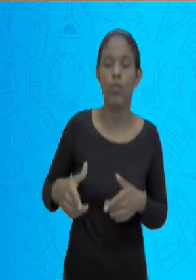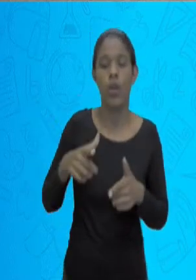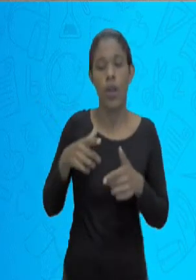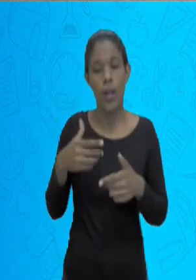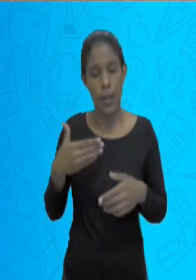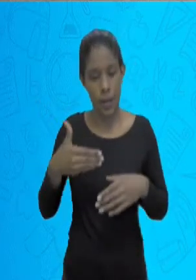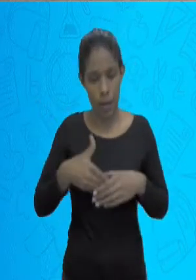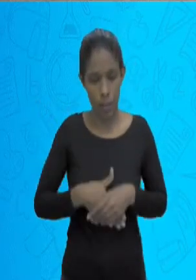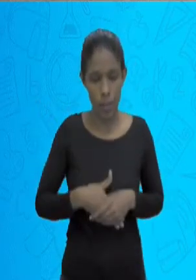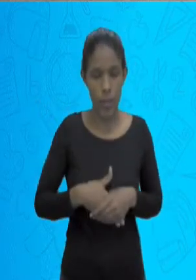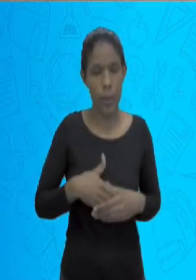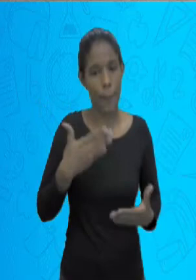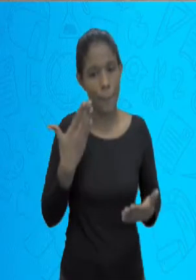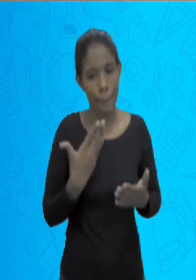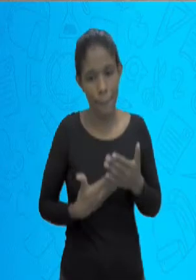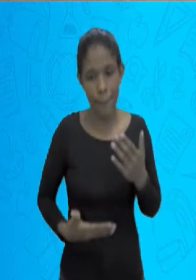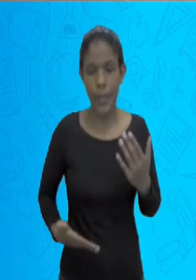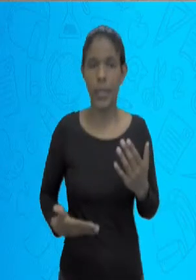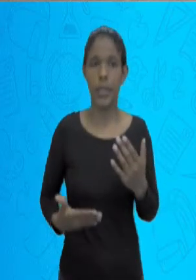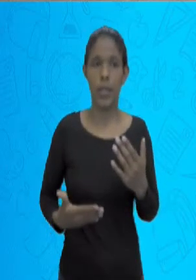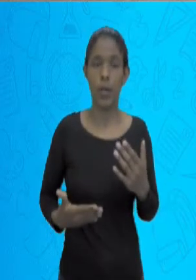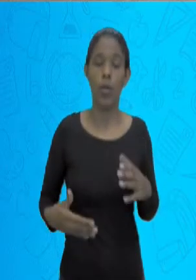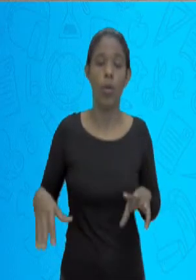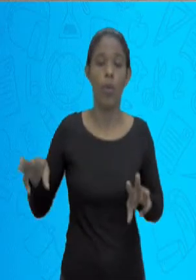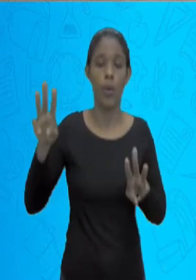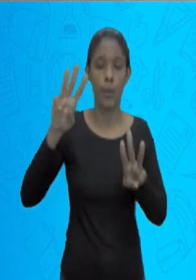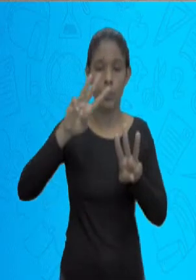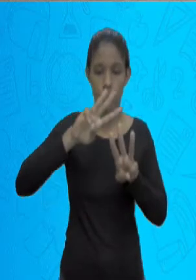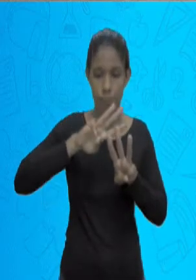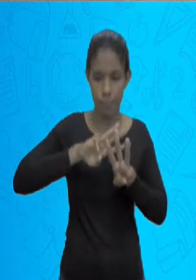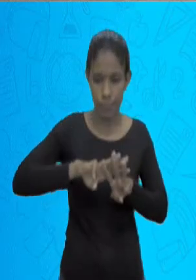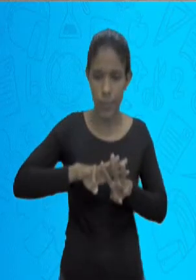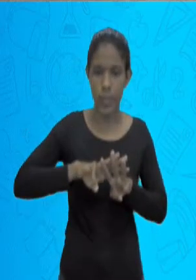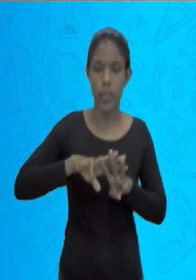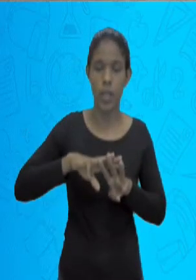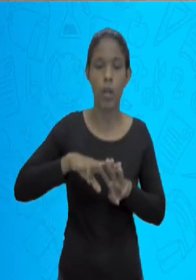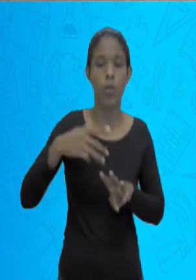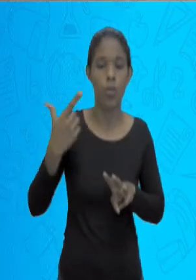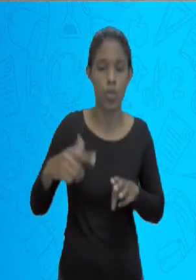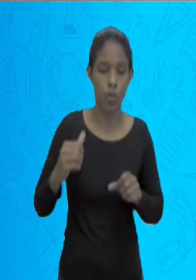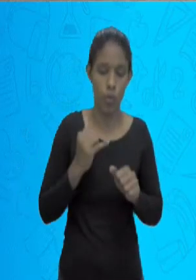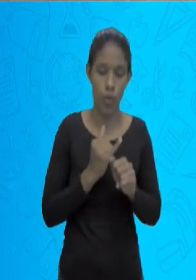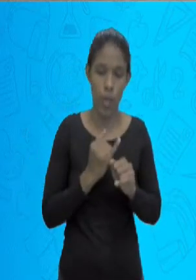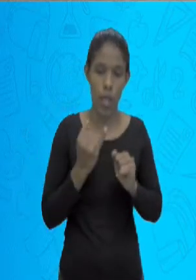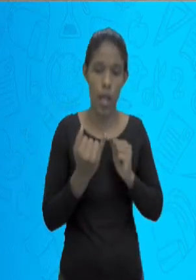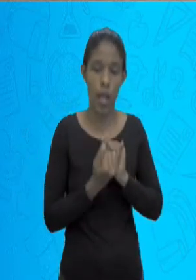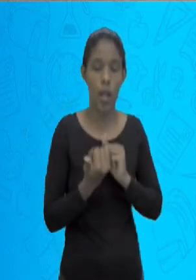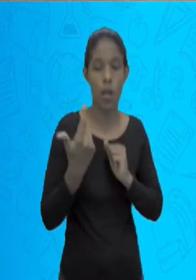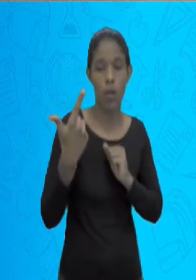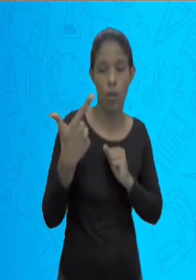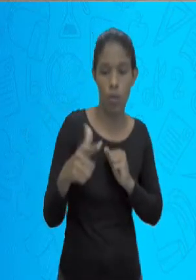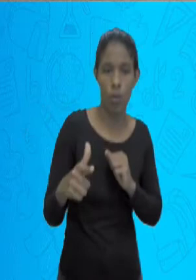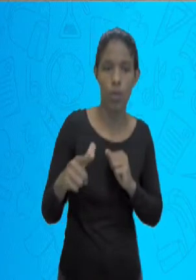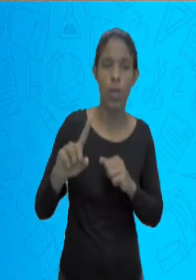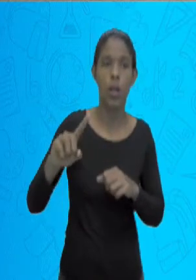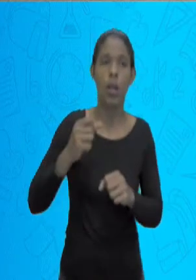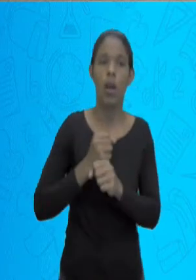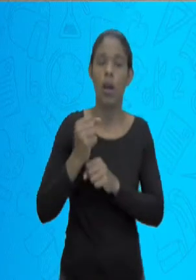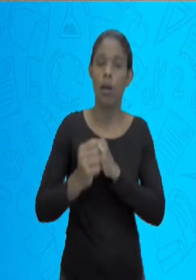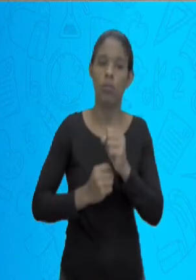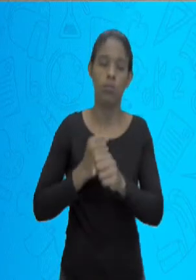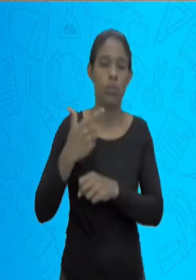inglês Duque de Wellington, que o exilou na ilha de Santa Helena, onde veio a falecer anos